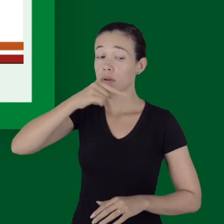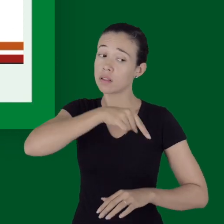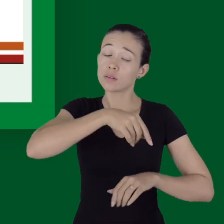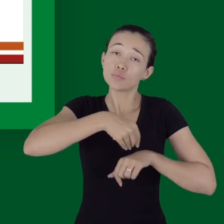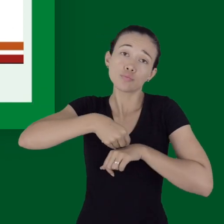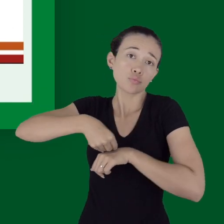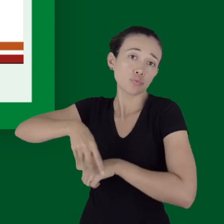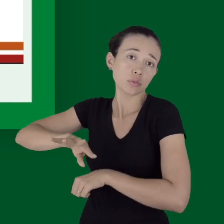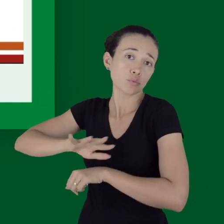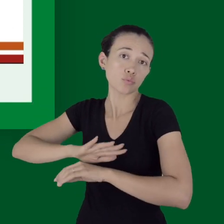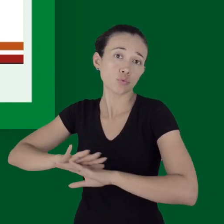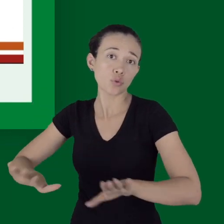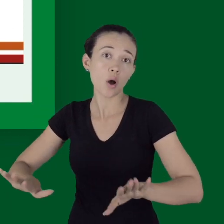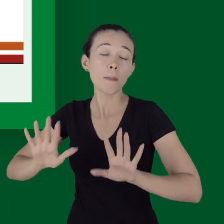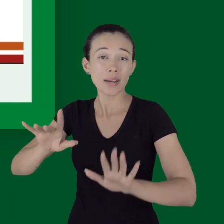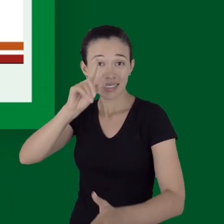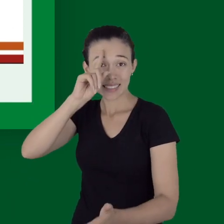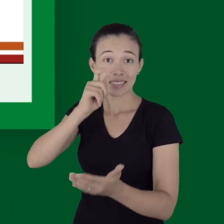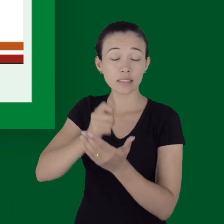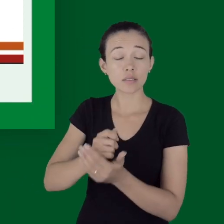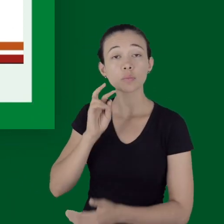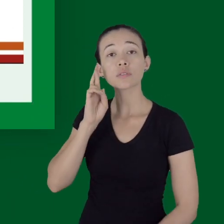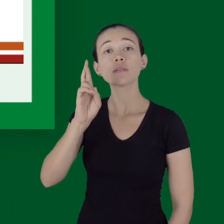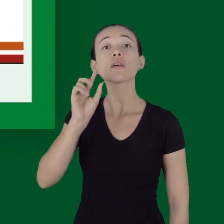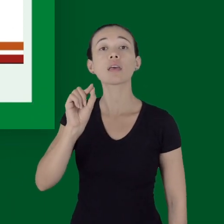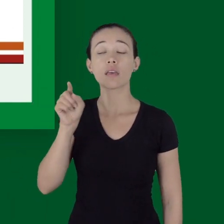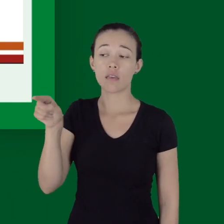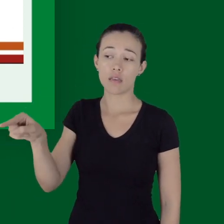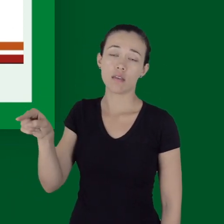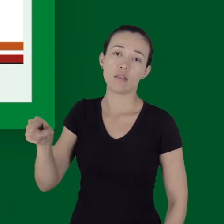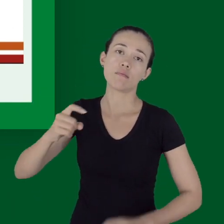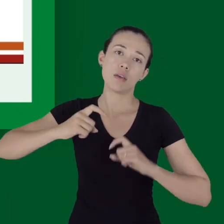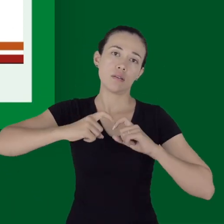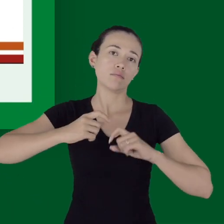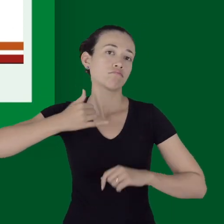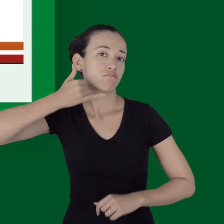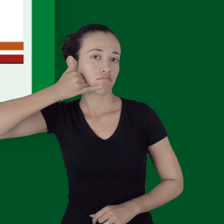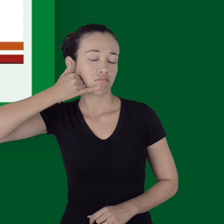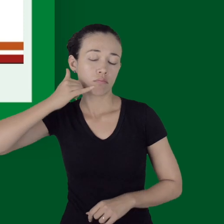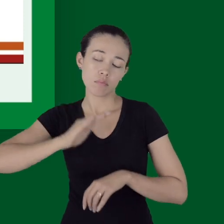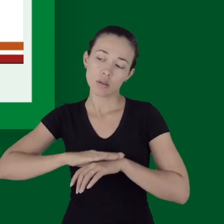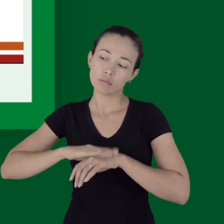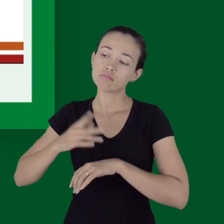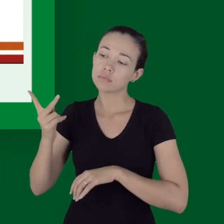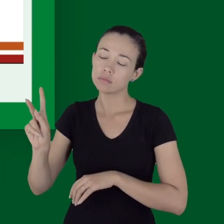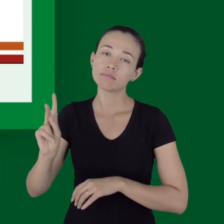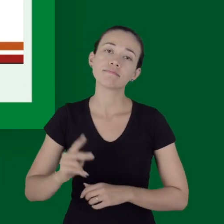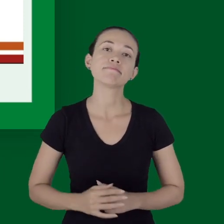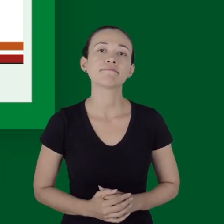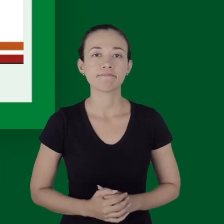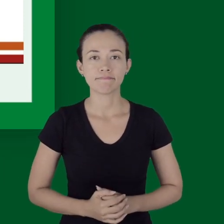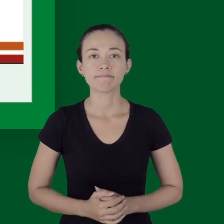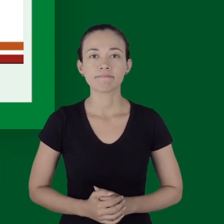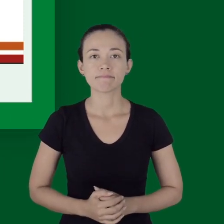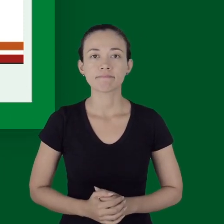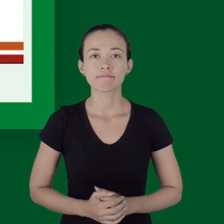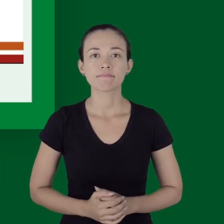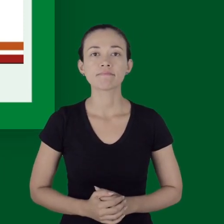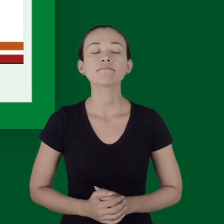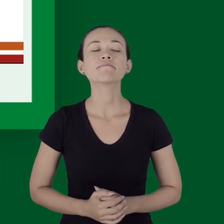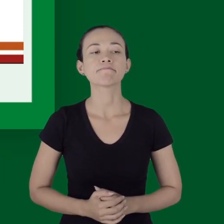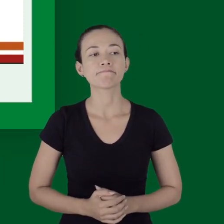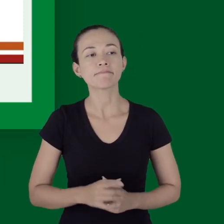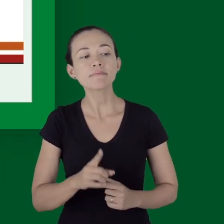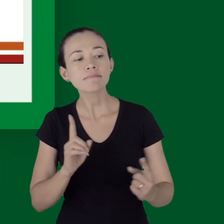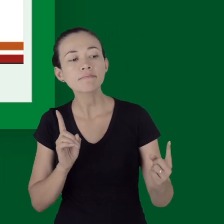decisão, mas a decisão final é dele. Atendimento. chegou a equipe do SAMU. Aí, nesse caso, foi para